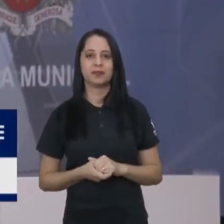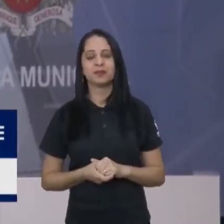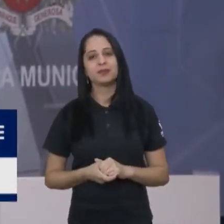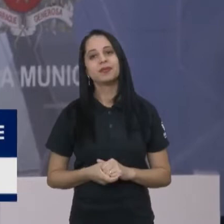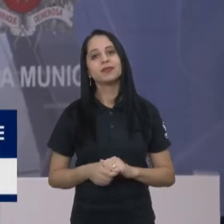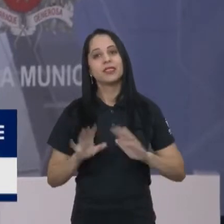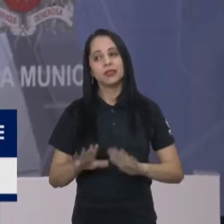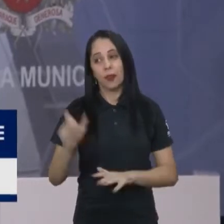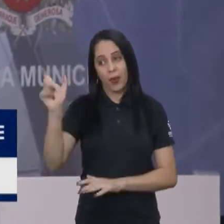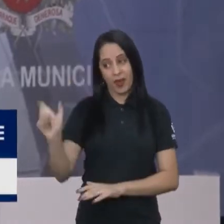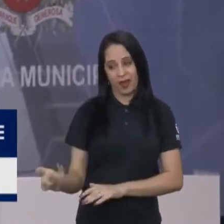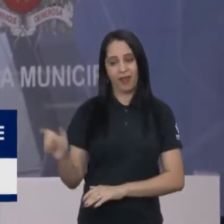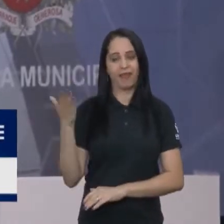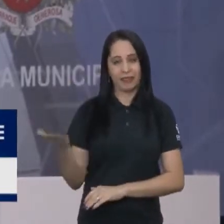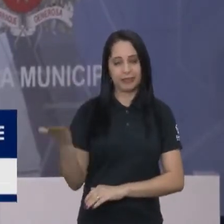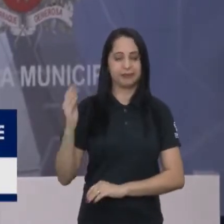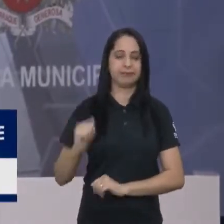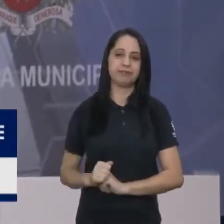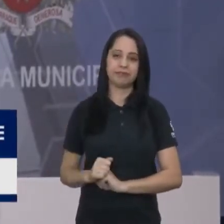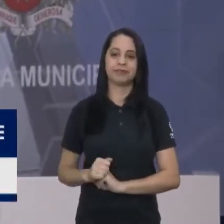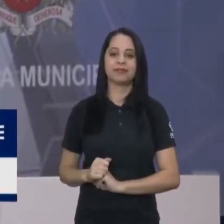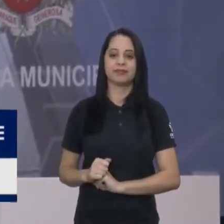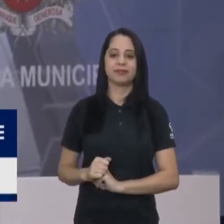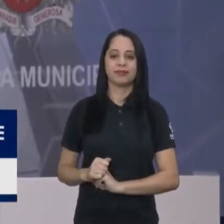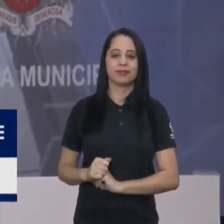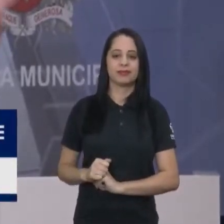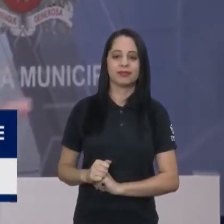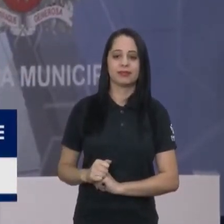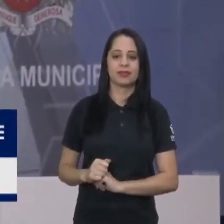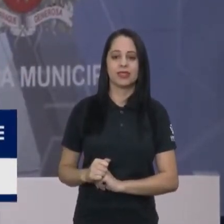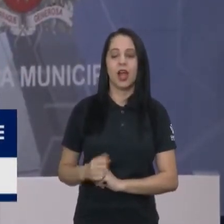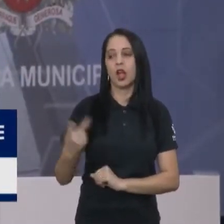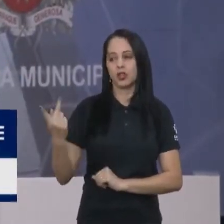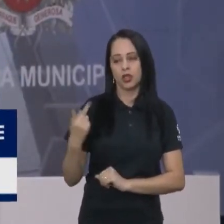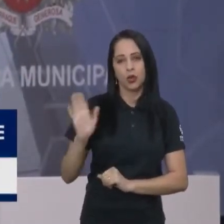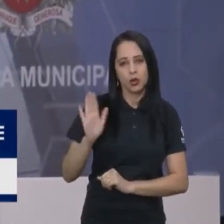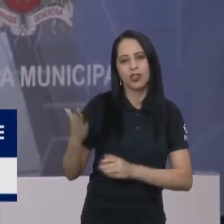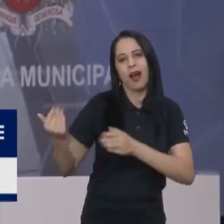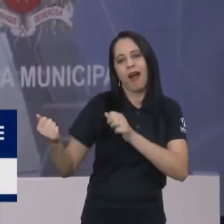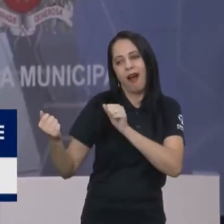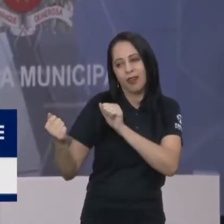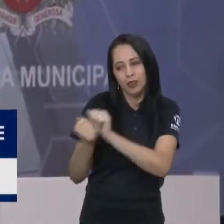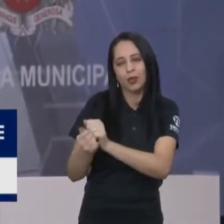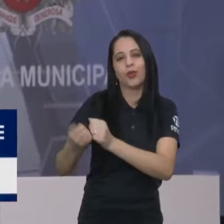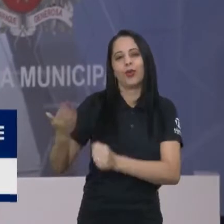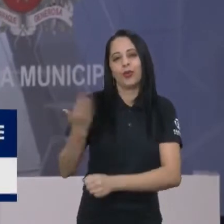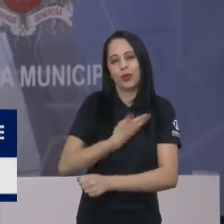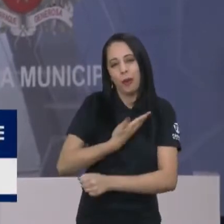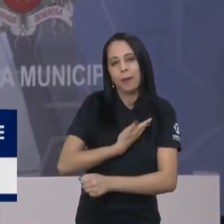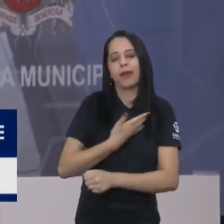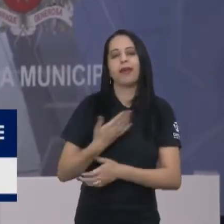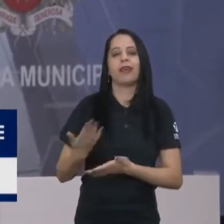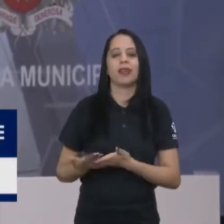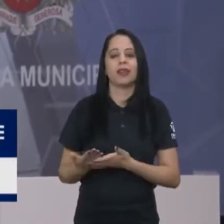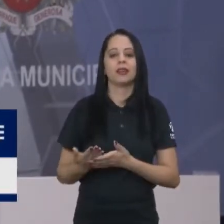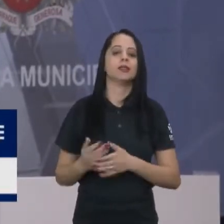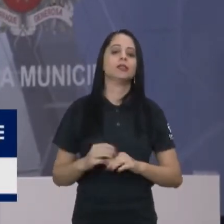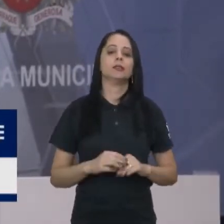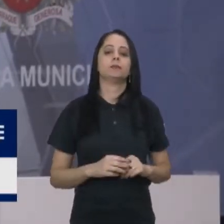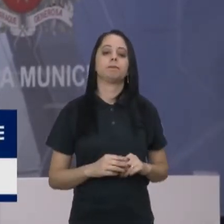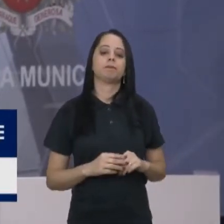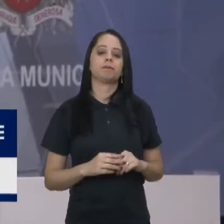E o Ricardo, nesse processo todo, né, praticamente nós éramos colegas, porque eu era secretário, né, fiquei 8 anos com o Manuel, depois o nosso grupo achou que eu deveria